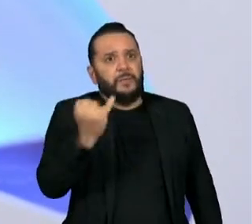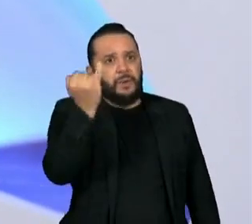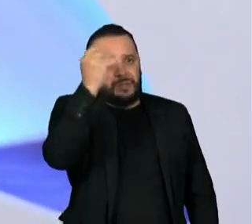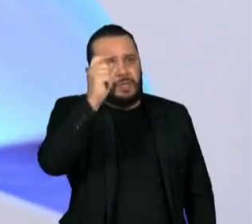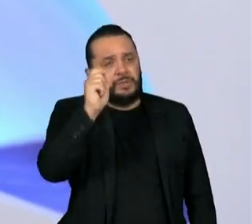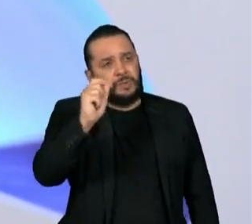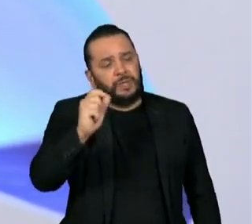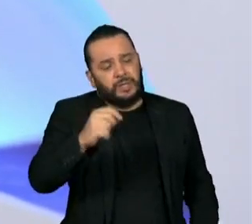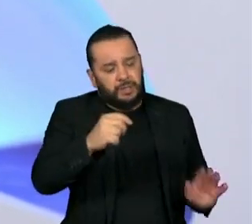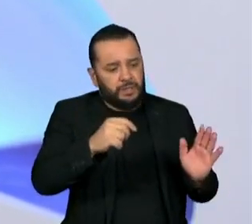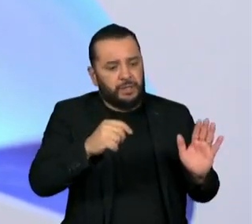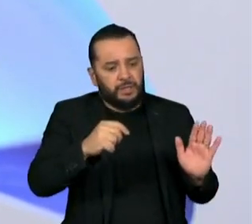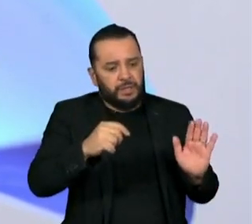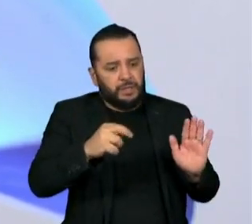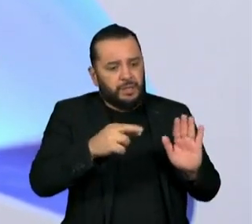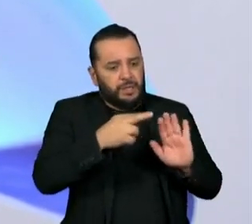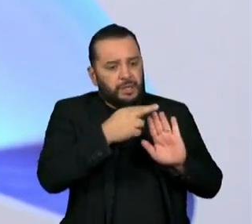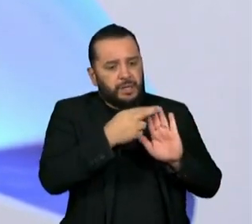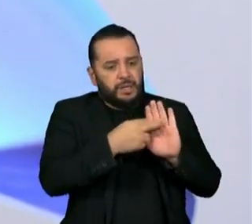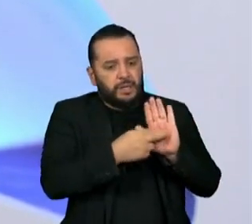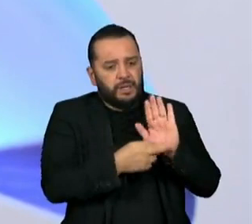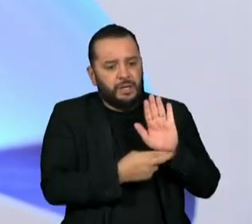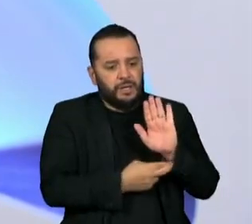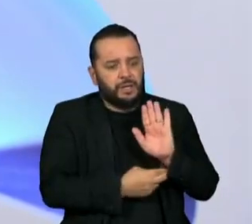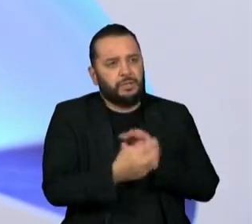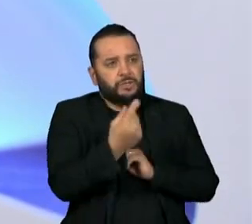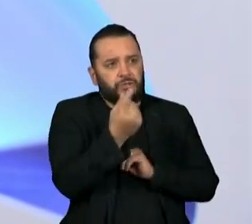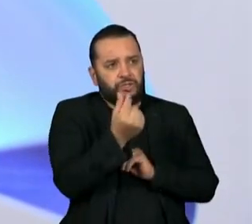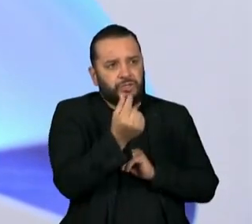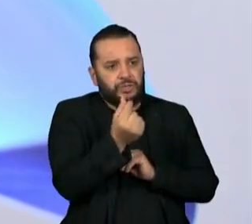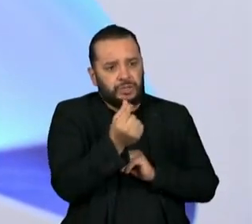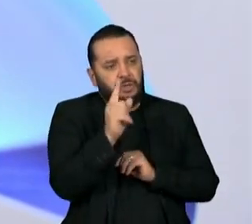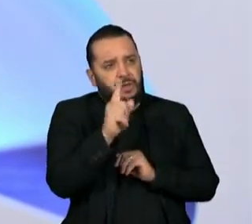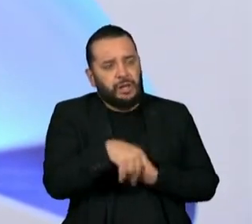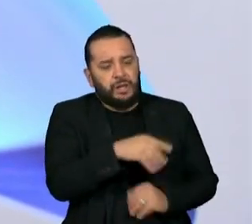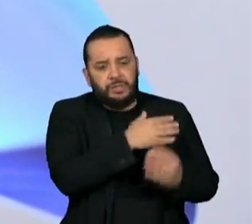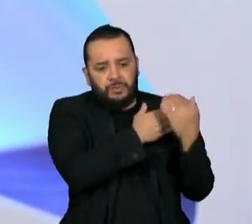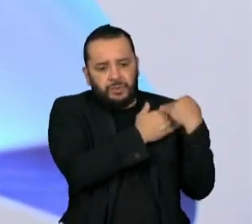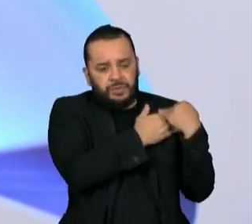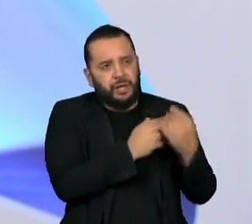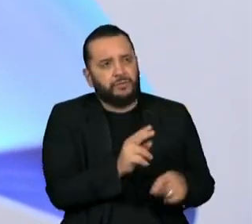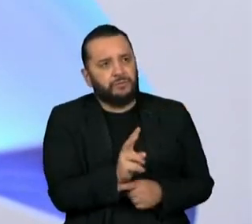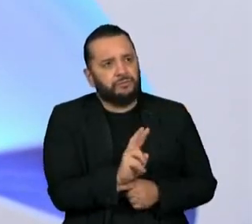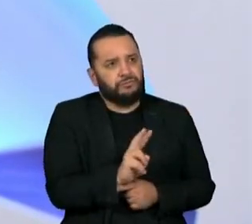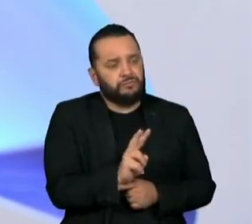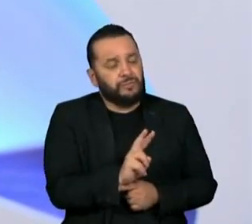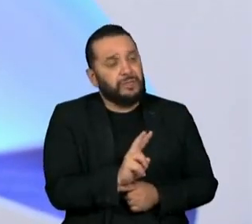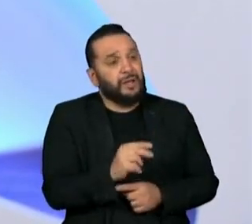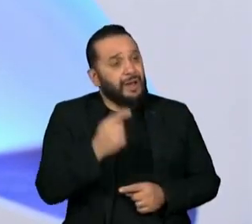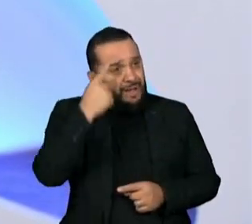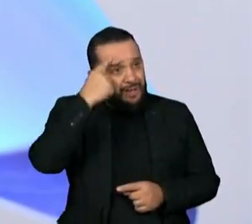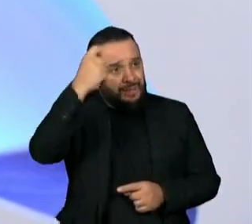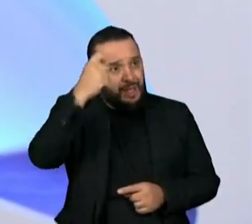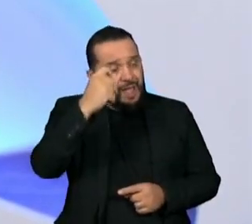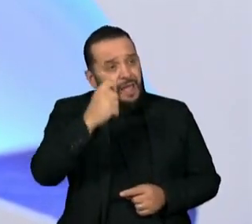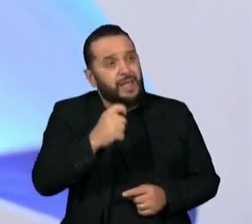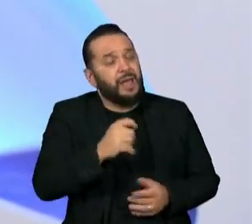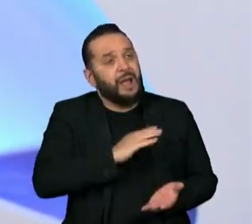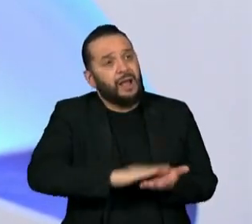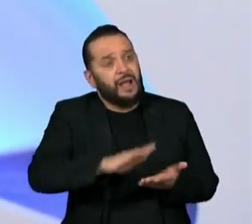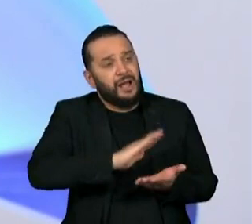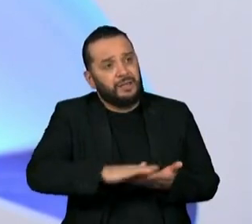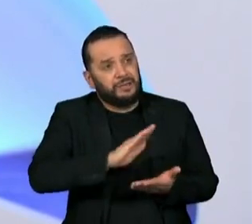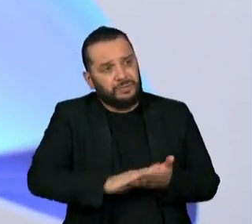um regime que seja fiscalmente responsável e a ideia do teto de gás quando surgiu e foi aprovada uma